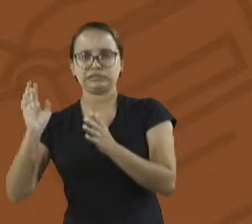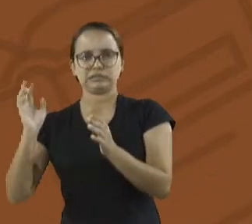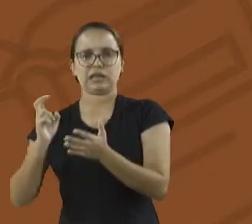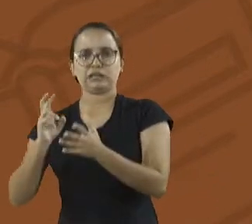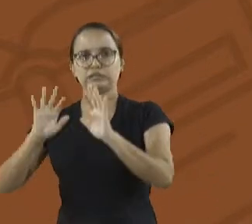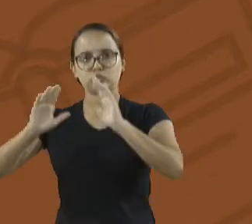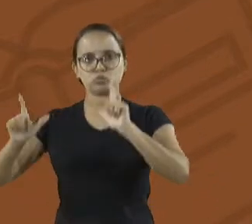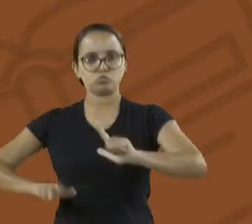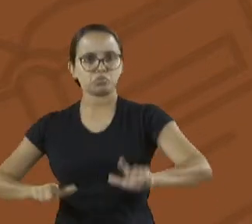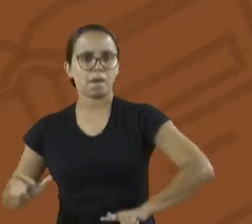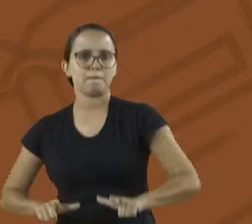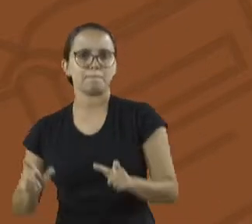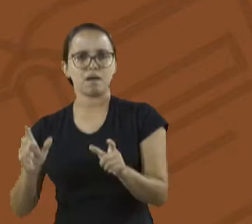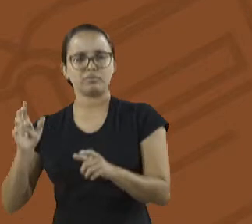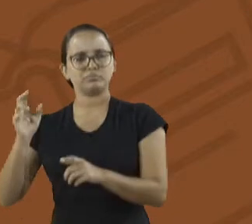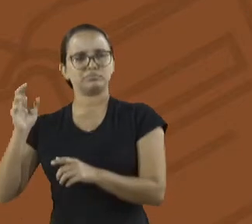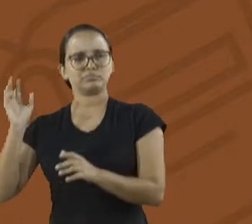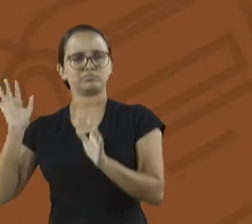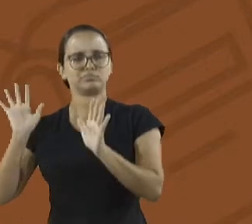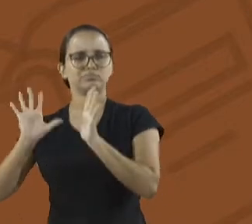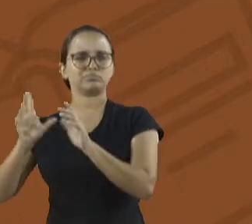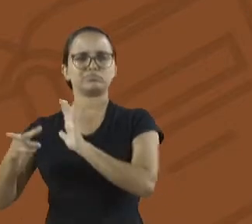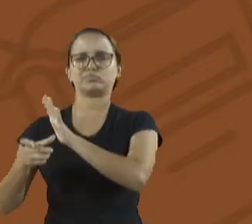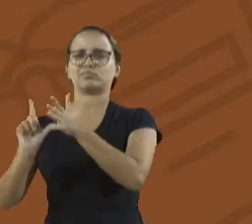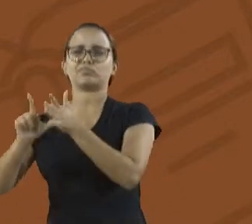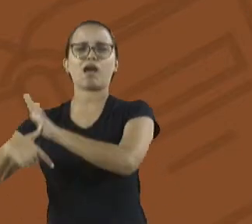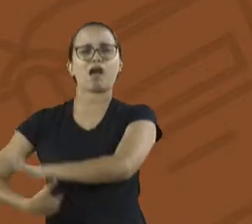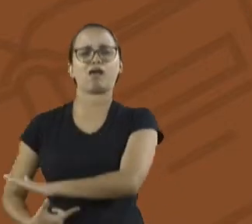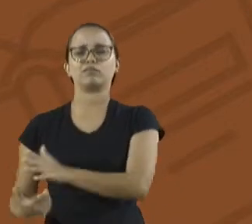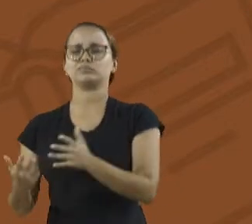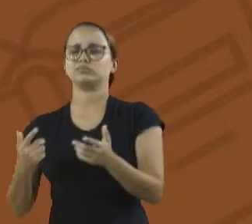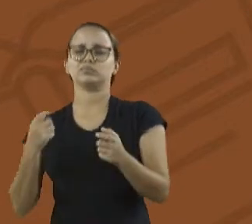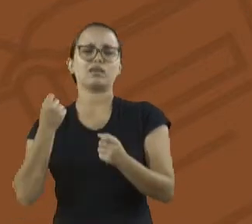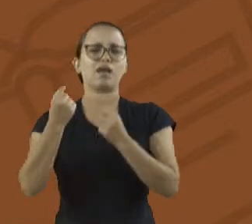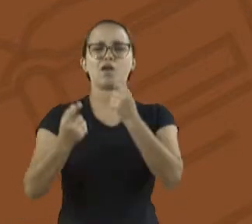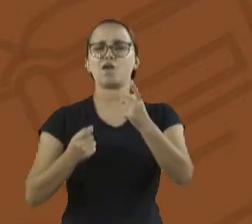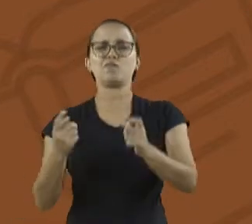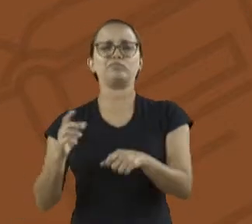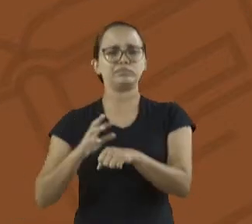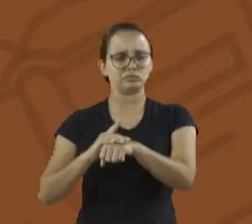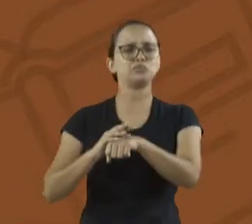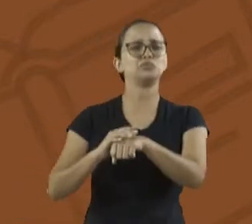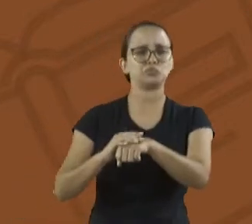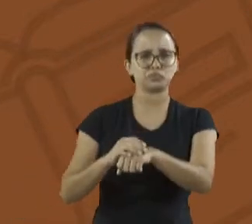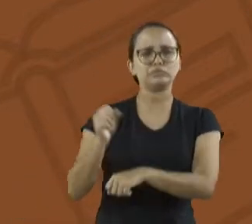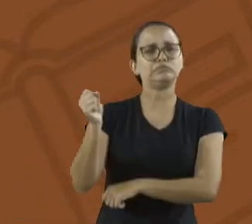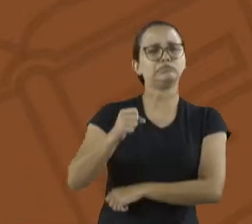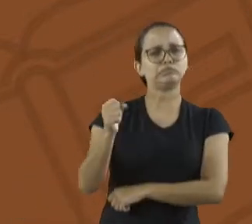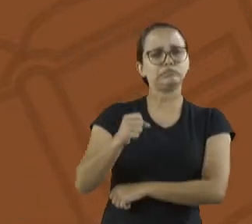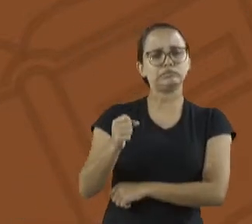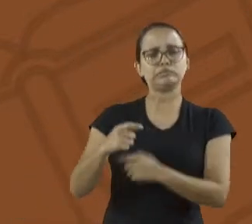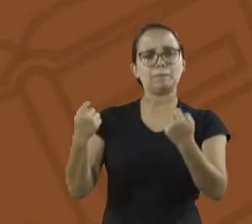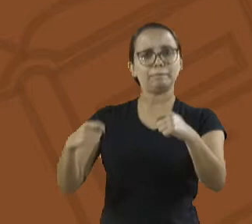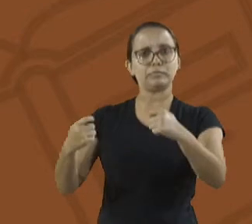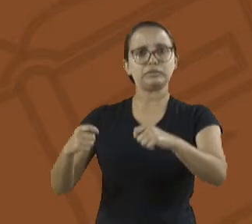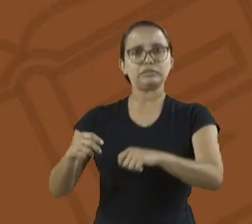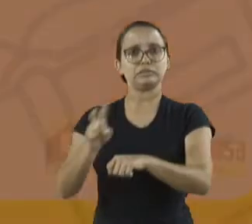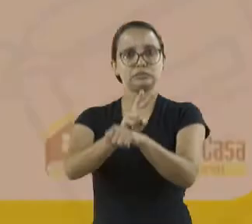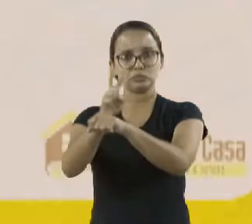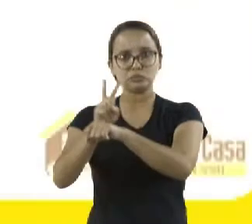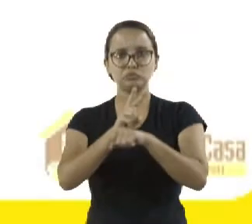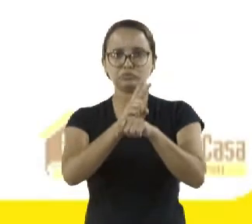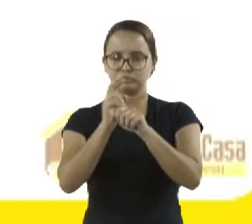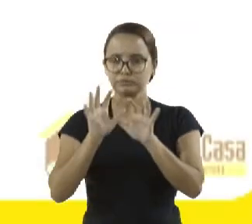trabalho, e às vezes chega lá, as condições de trabalho não são tão adequadas. Isso determina como a gente vai se sentir no dia a dia.